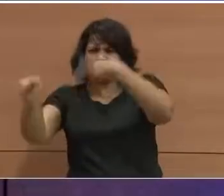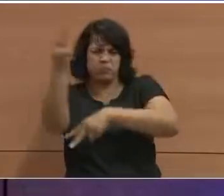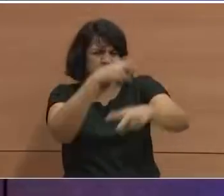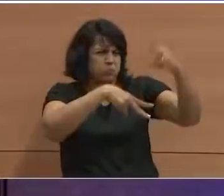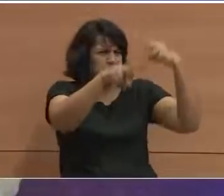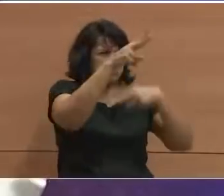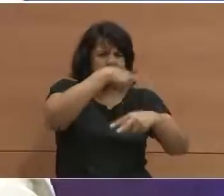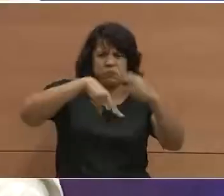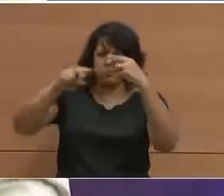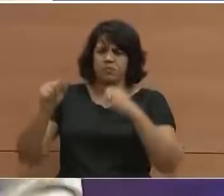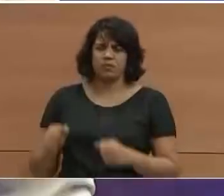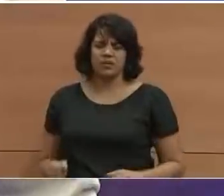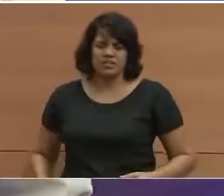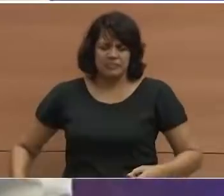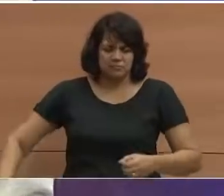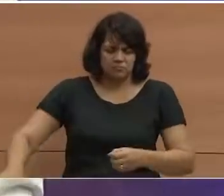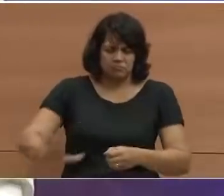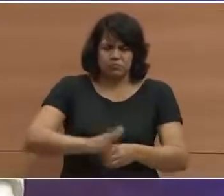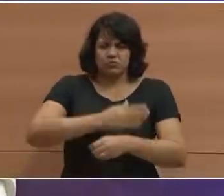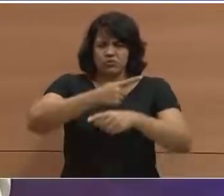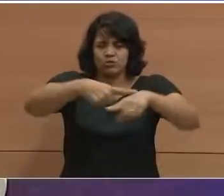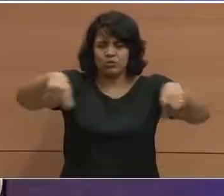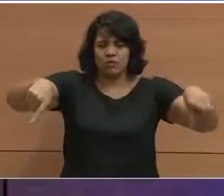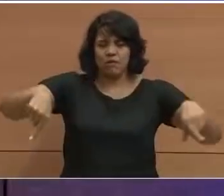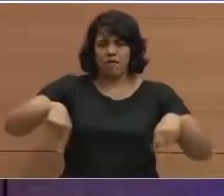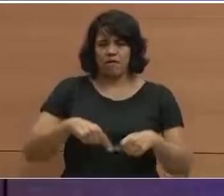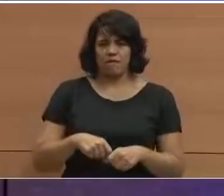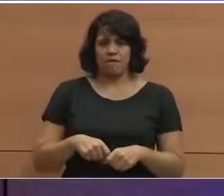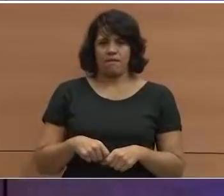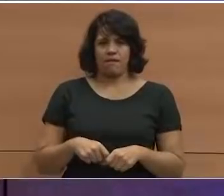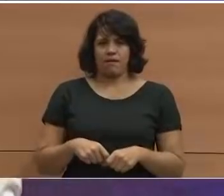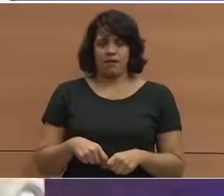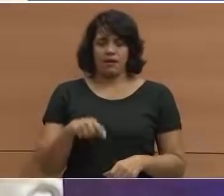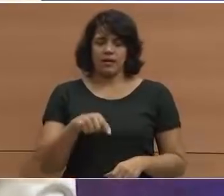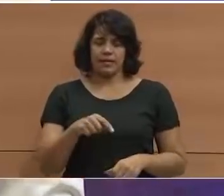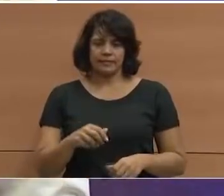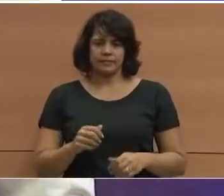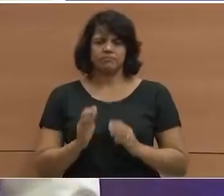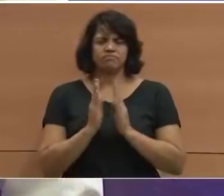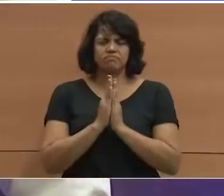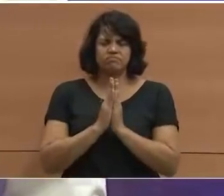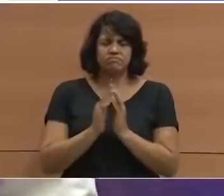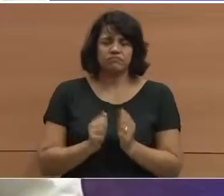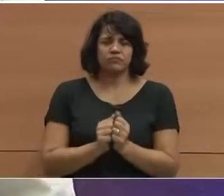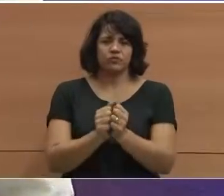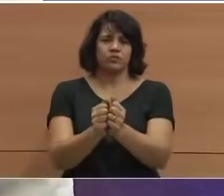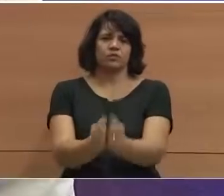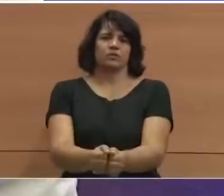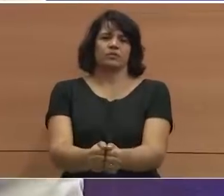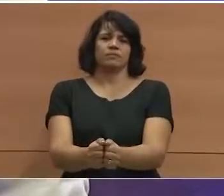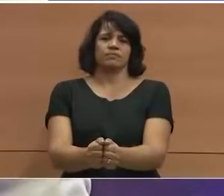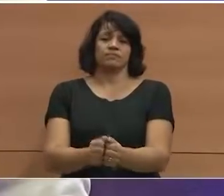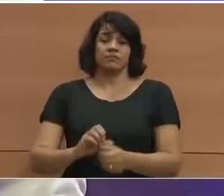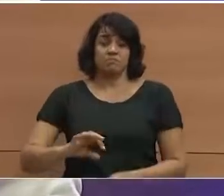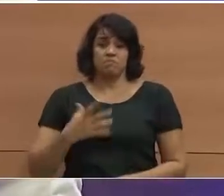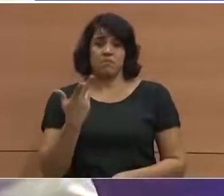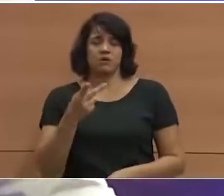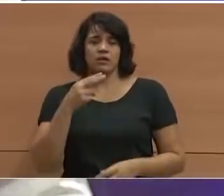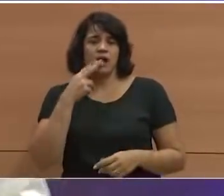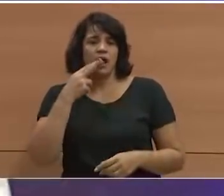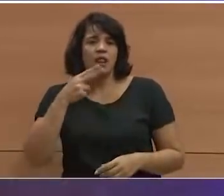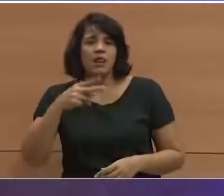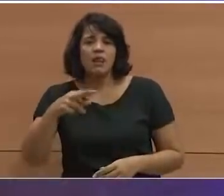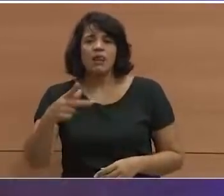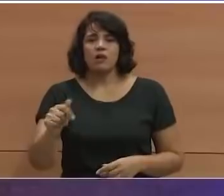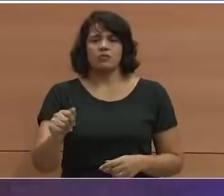impetuoso, e encheu a sala onde eles estavam, e apareceram línguas como de fogo, e